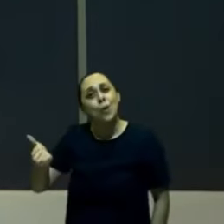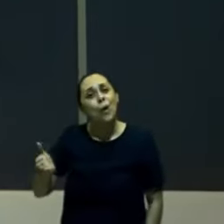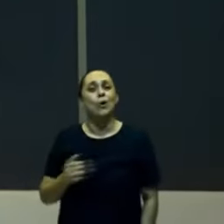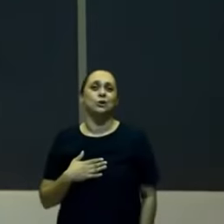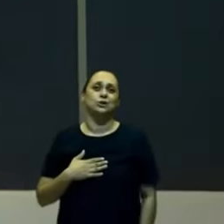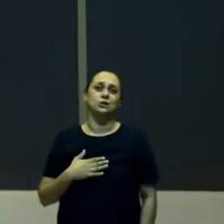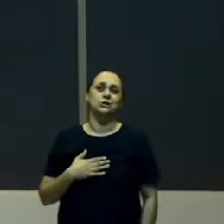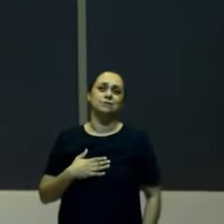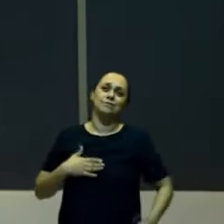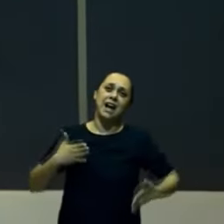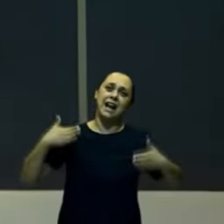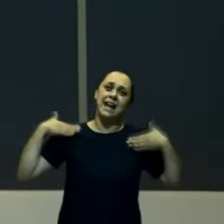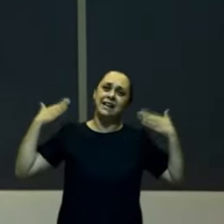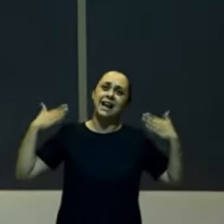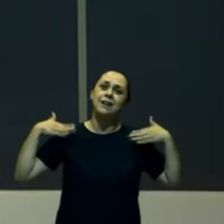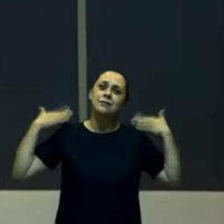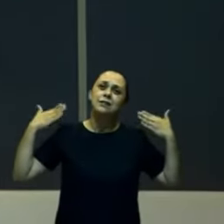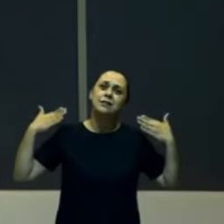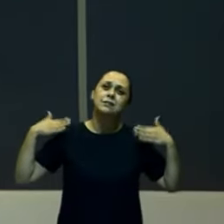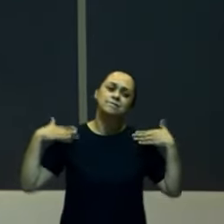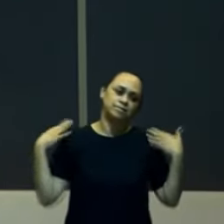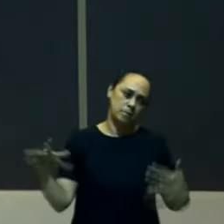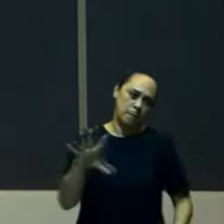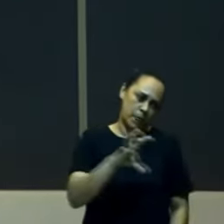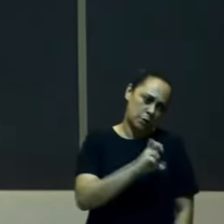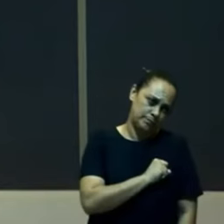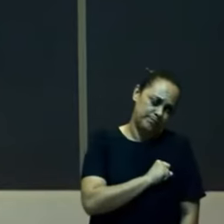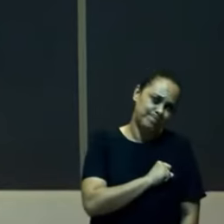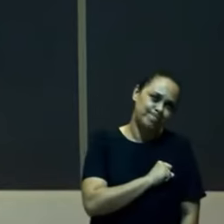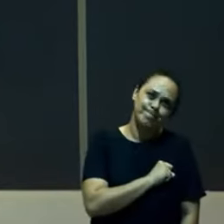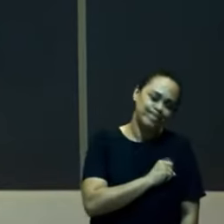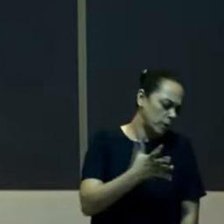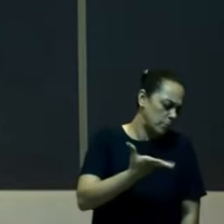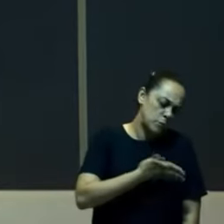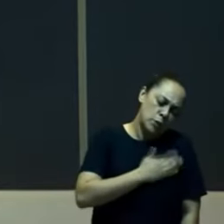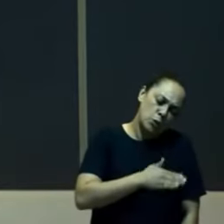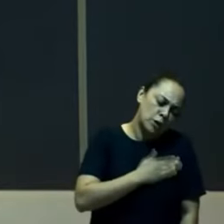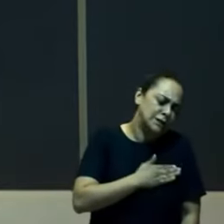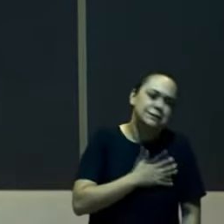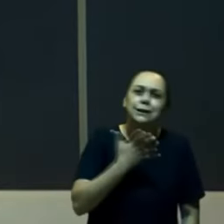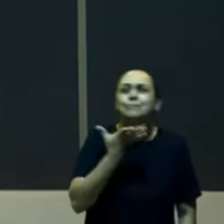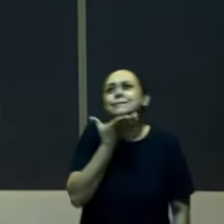Alegra o meu coração poder voltar um pouquinho aí, meus 25 anos atrás, e ver